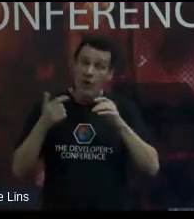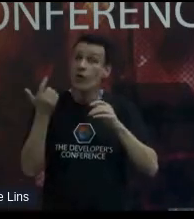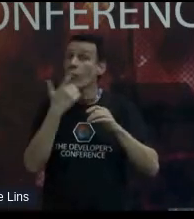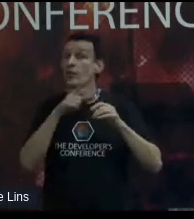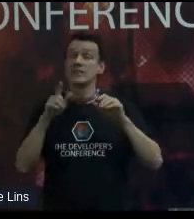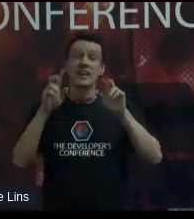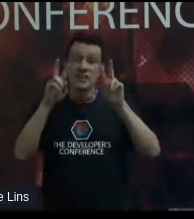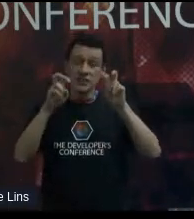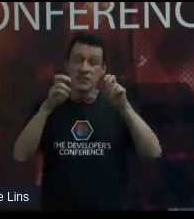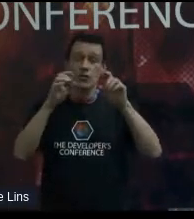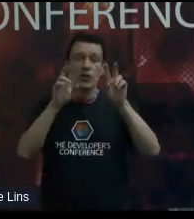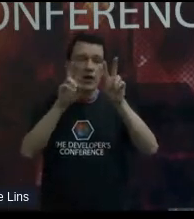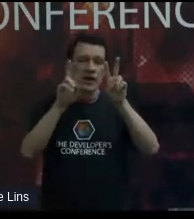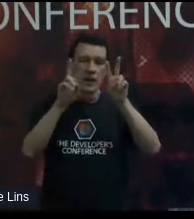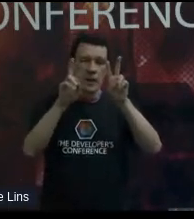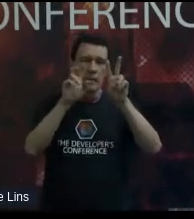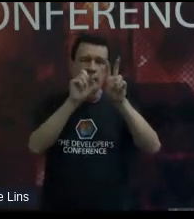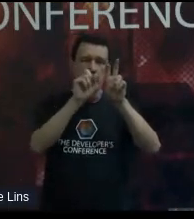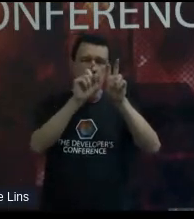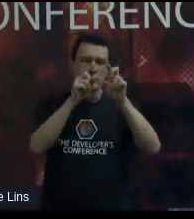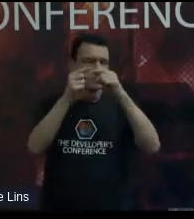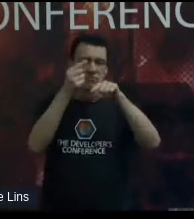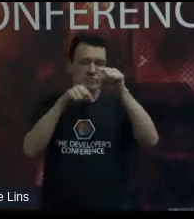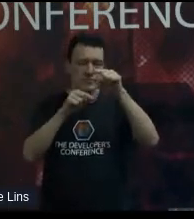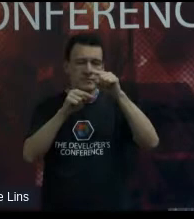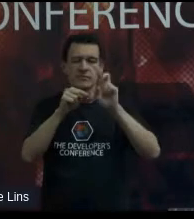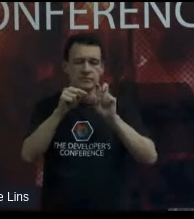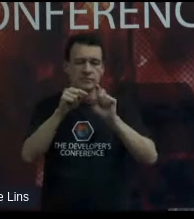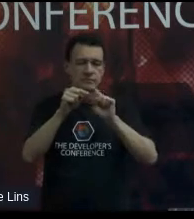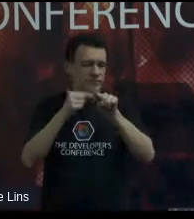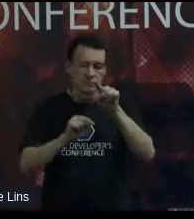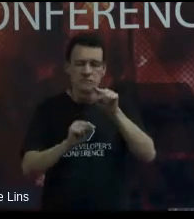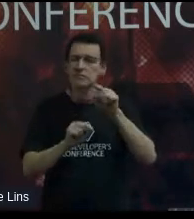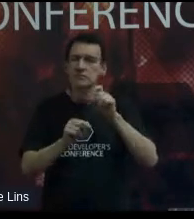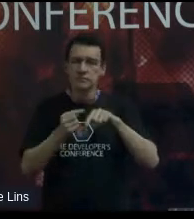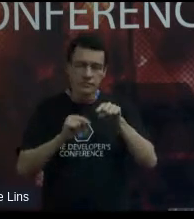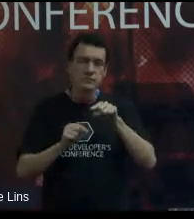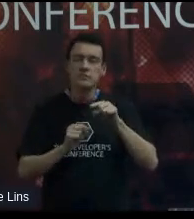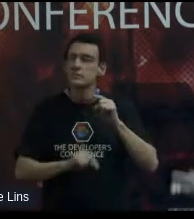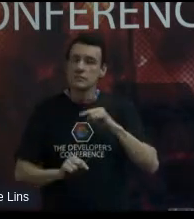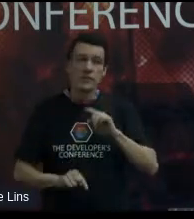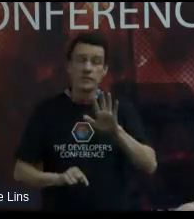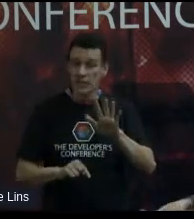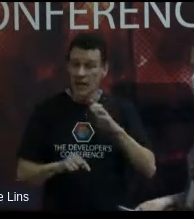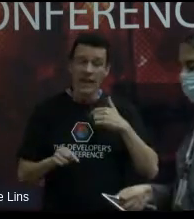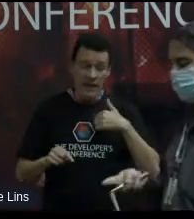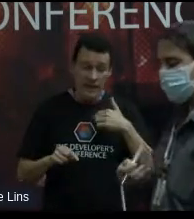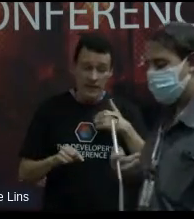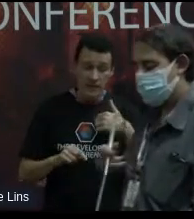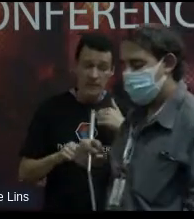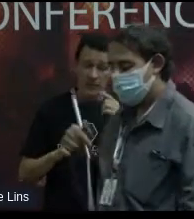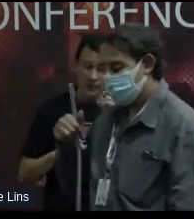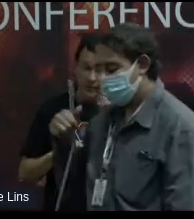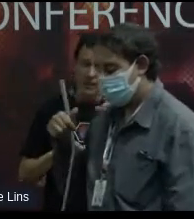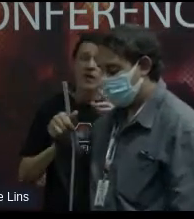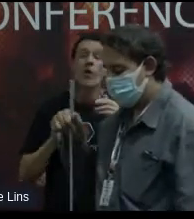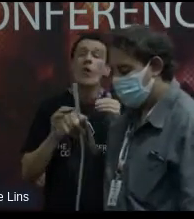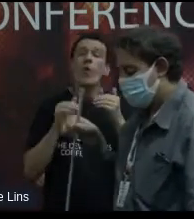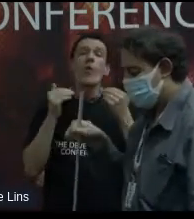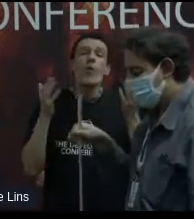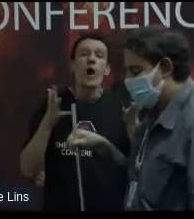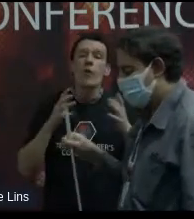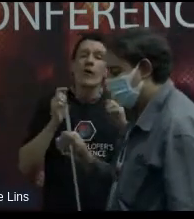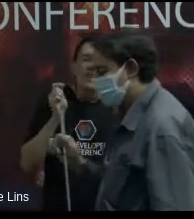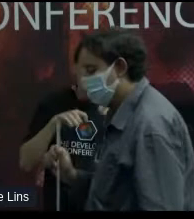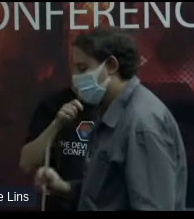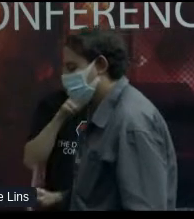títulos, porque aí, rapidamente ele ia conseguir saber que ele chegou na seção que tem ali a opção para ele desativar o recebimento de notificações